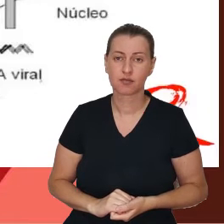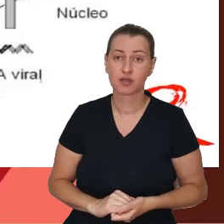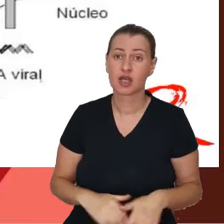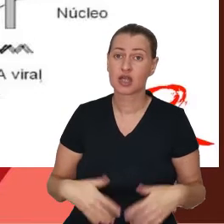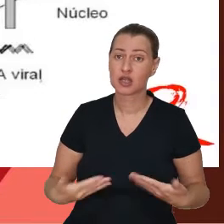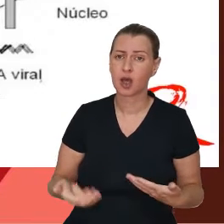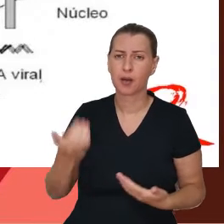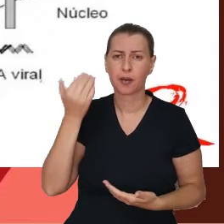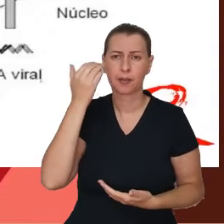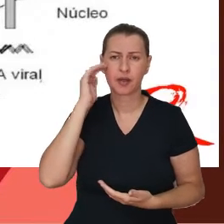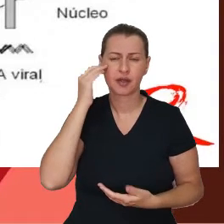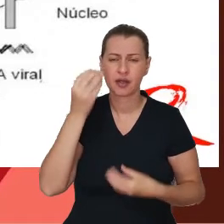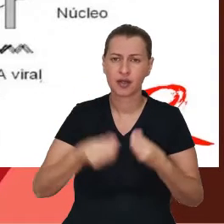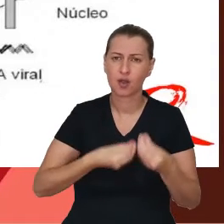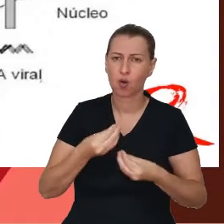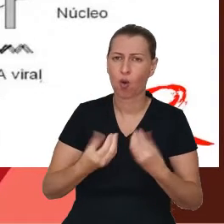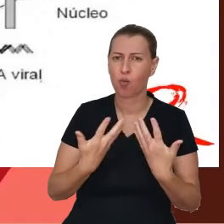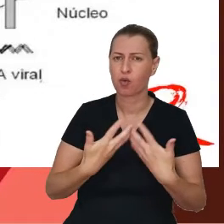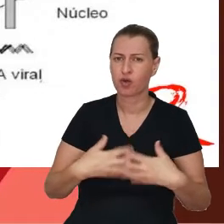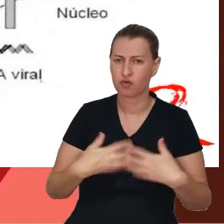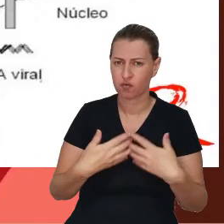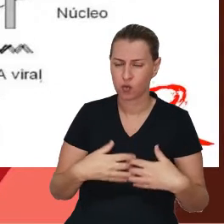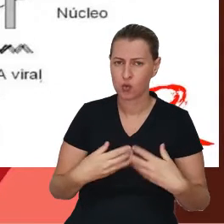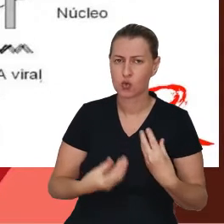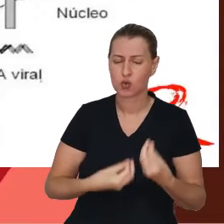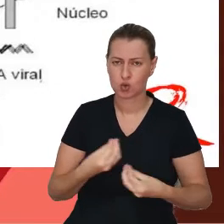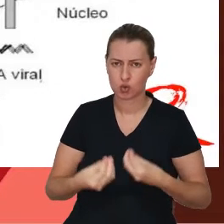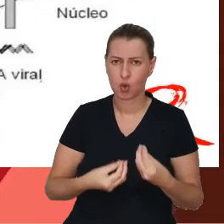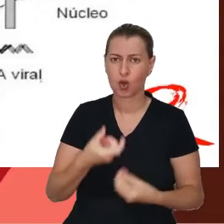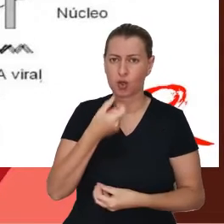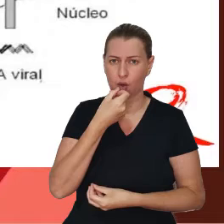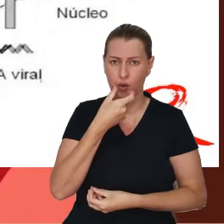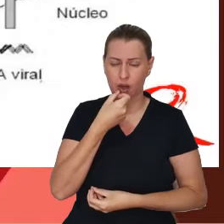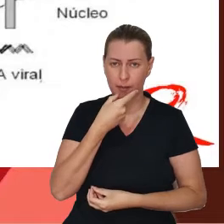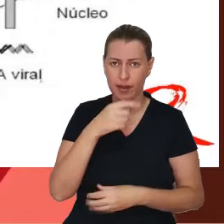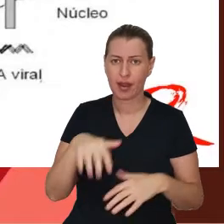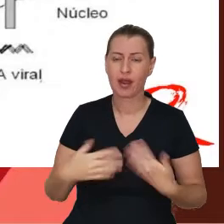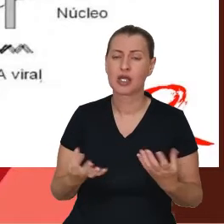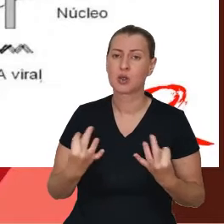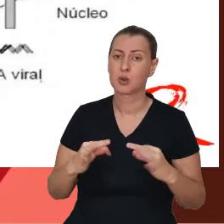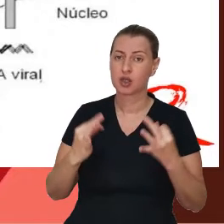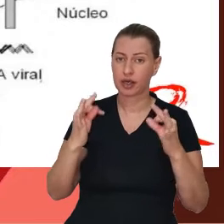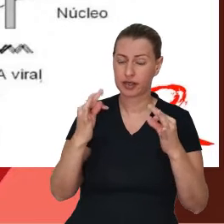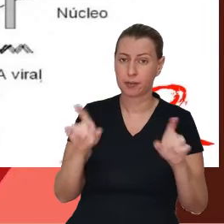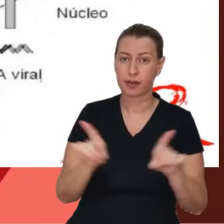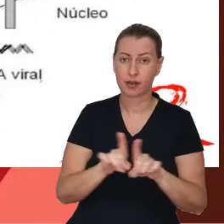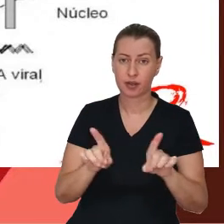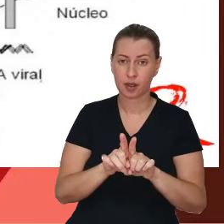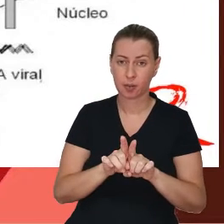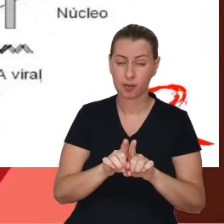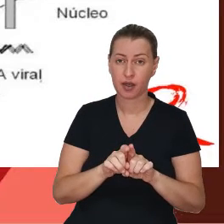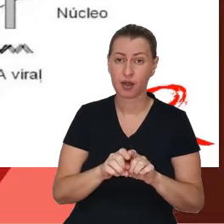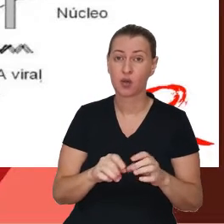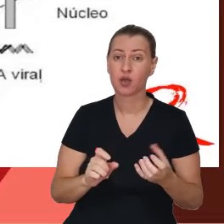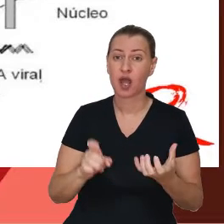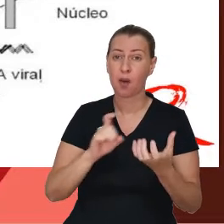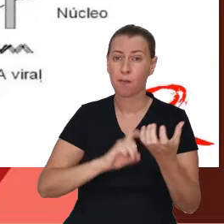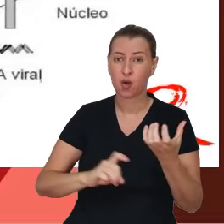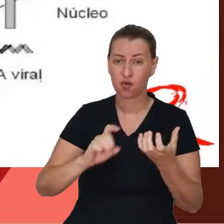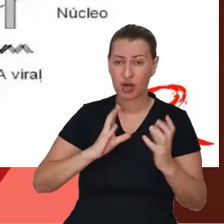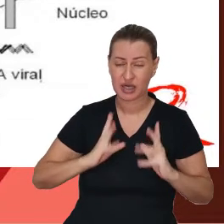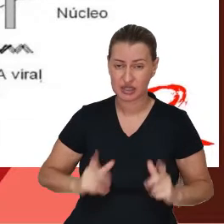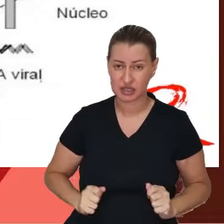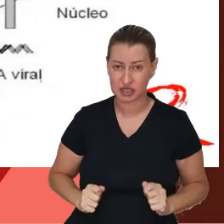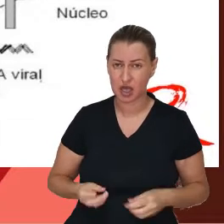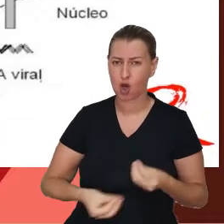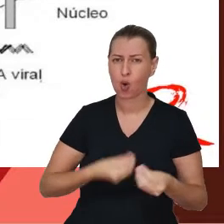Para a gente entender como que funciona a medicação, tanto o tratamento quanto as profilaxias, é importante que a gente entenda